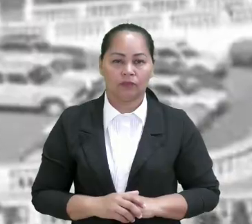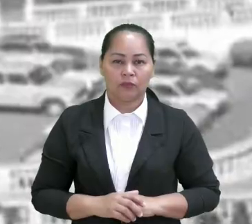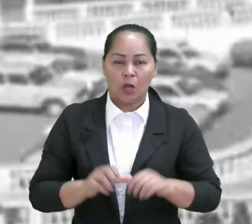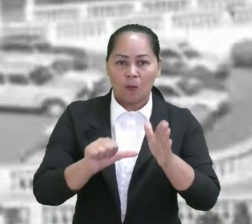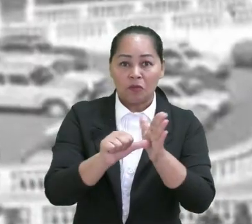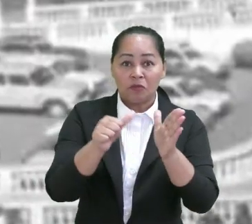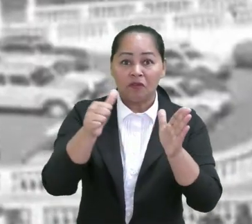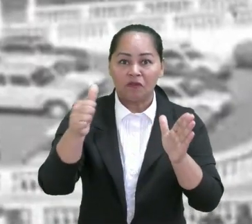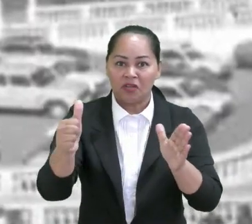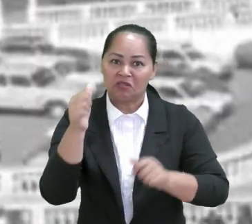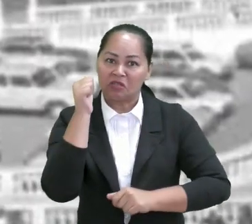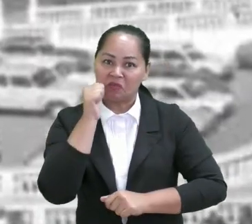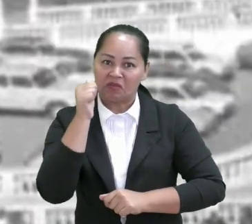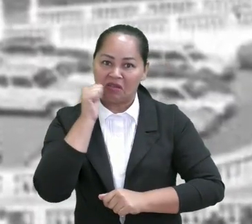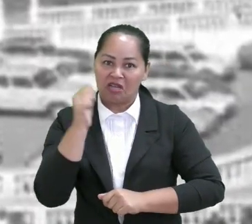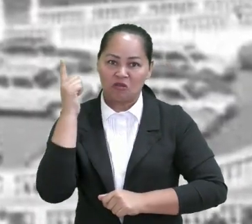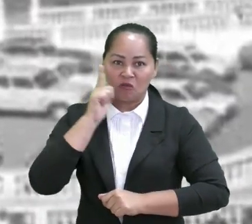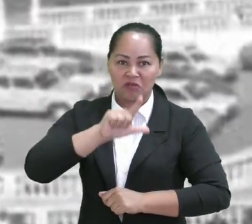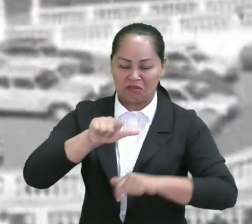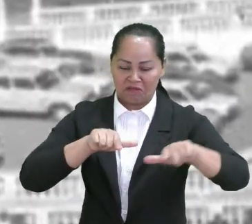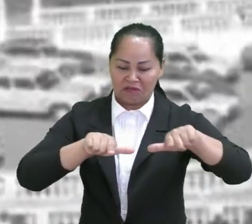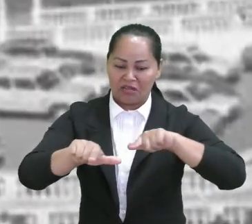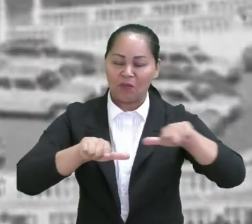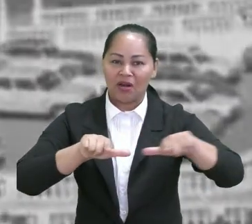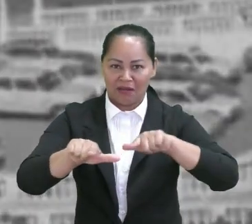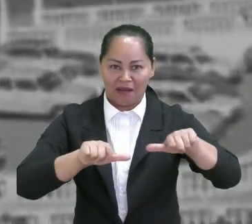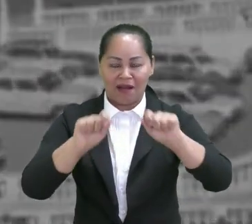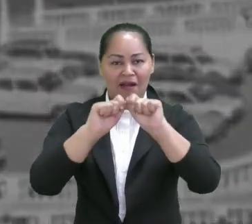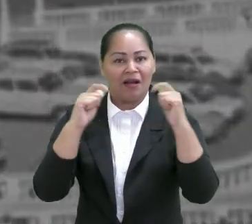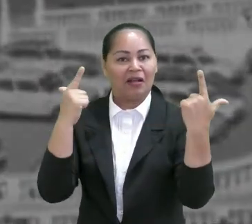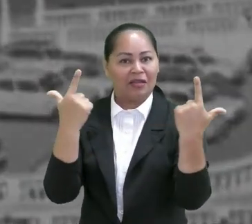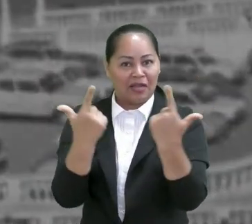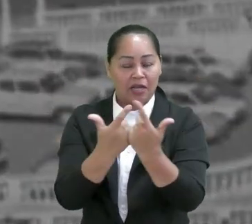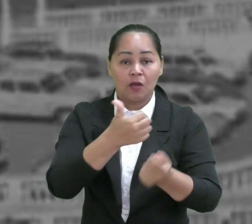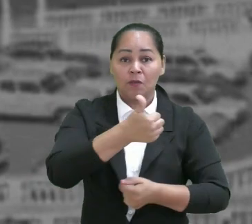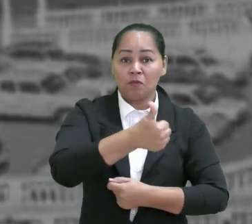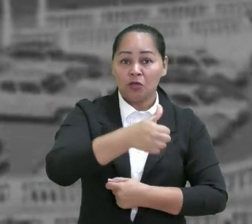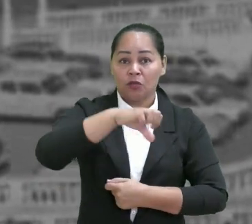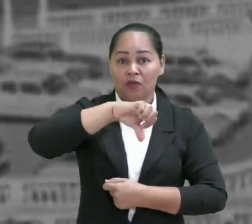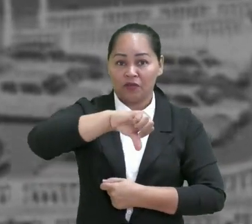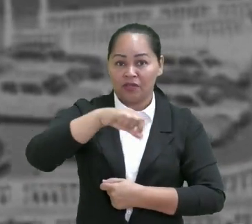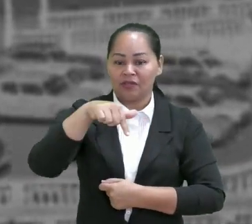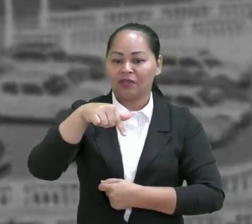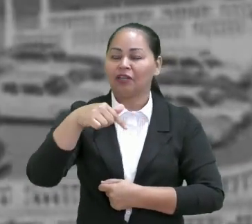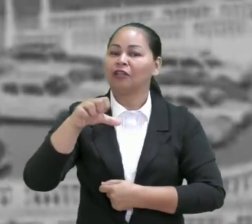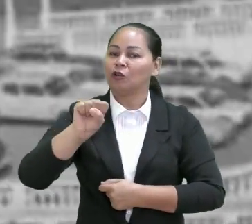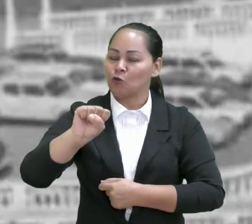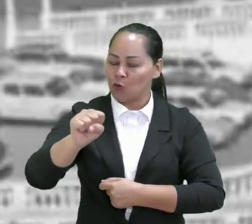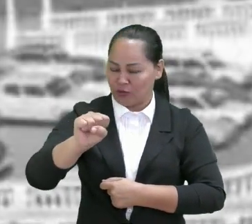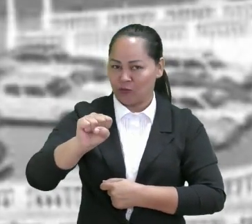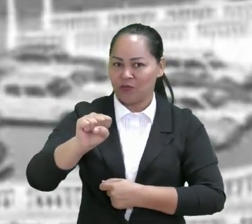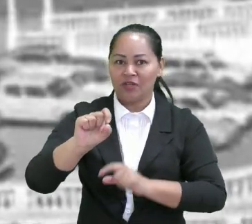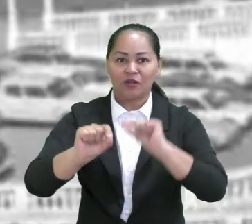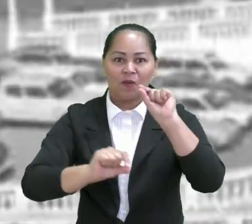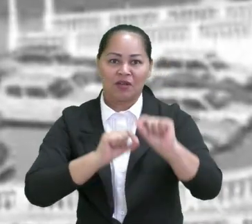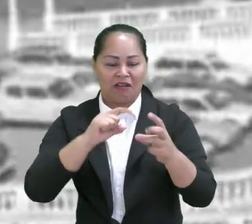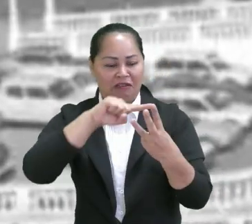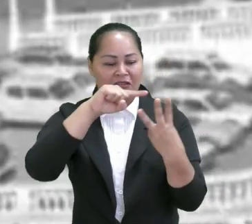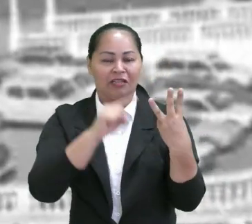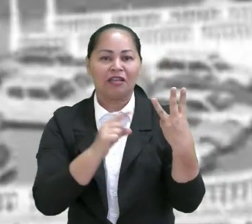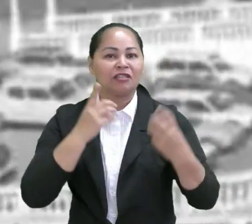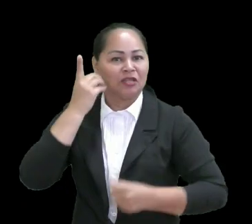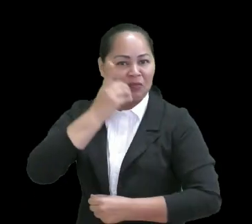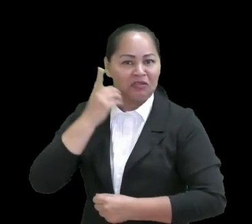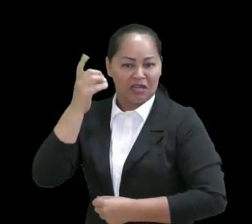A primeira vez que as mulheres conquistaram mandatos no parlamento estadual foi em 1978, quando três deputadas